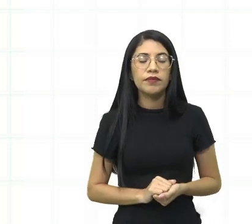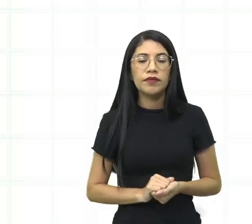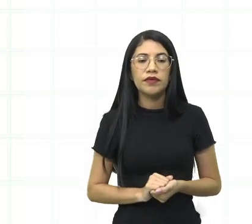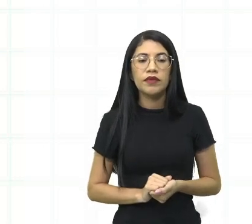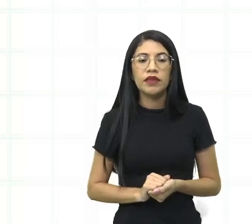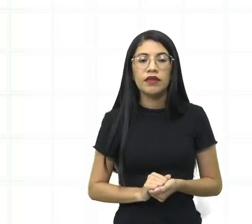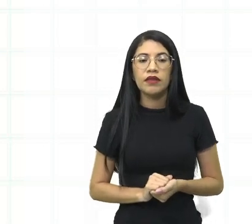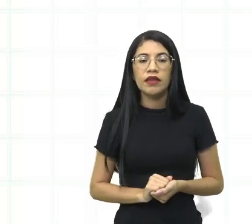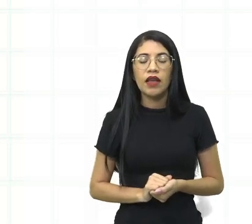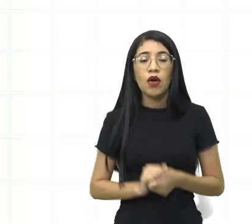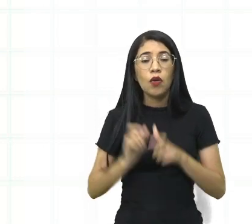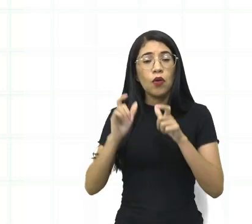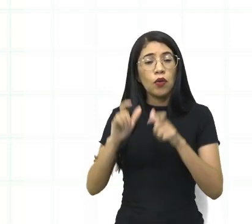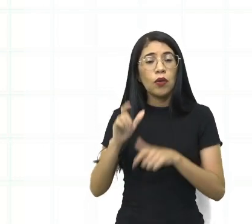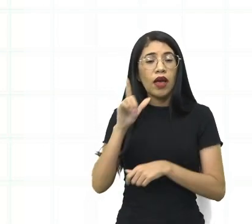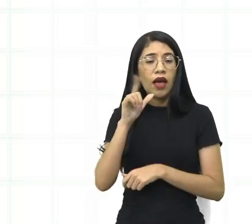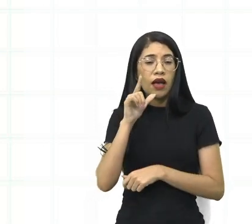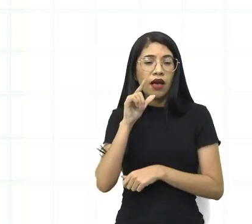Comprida, Minas Gerais,